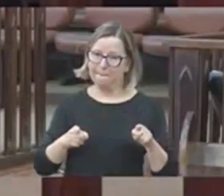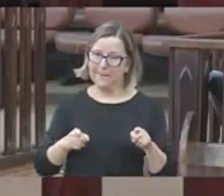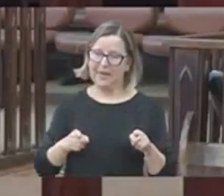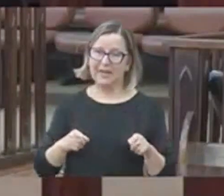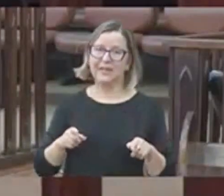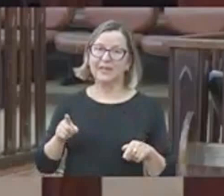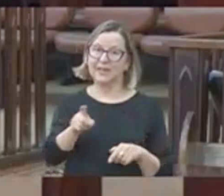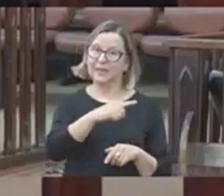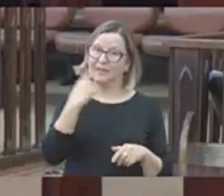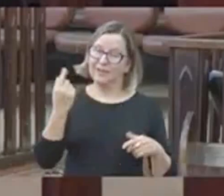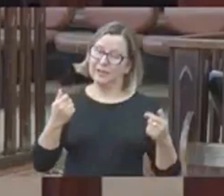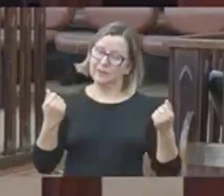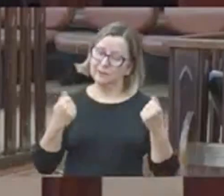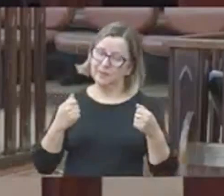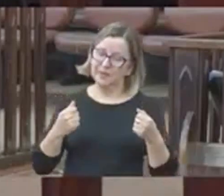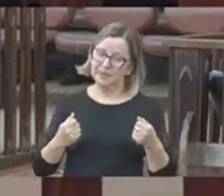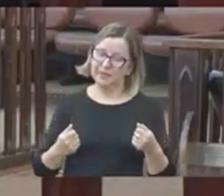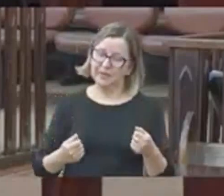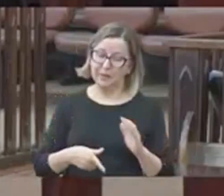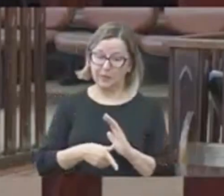que este barco está furado.